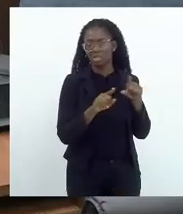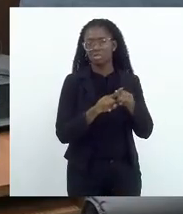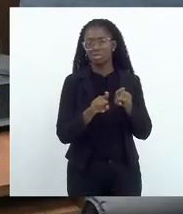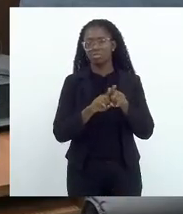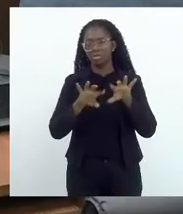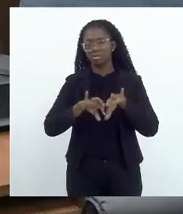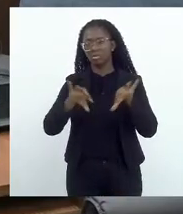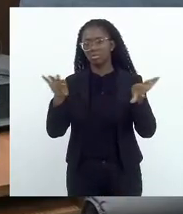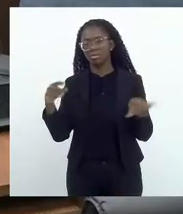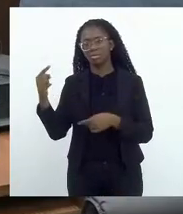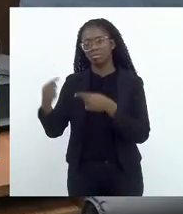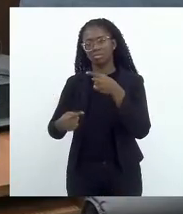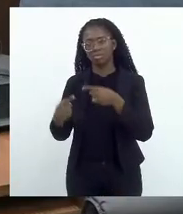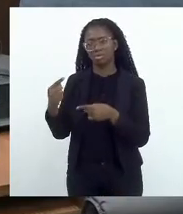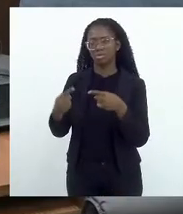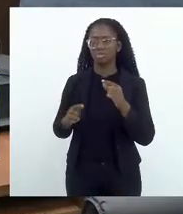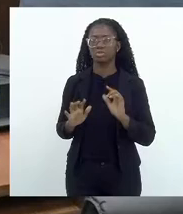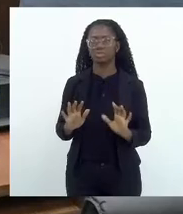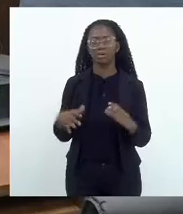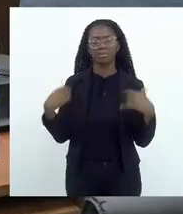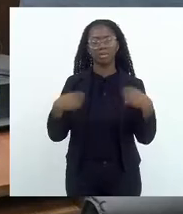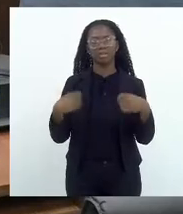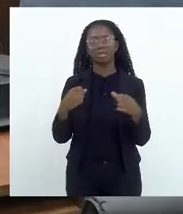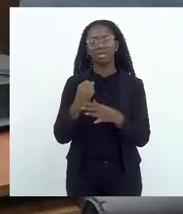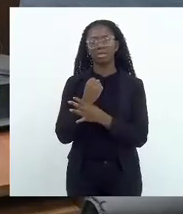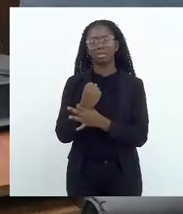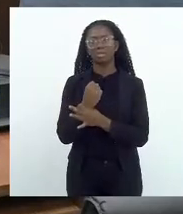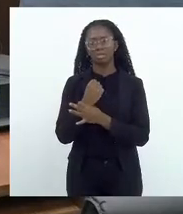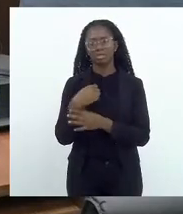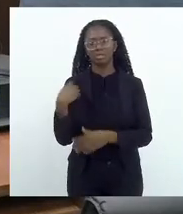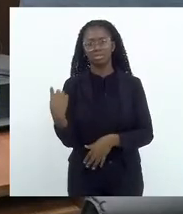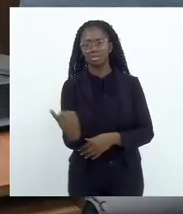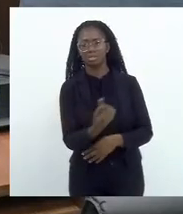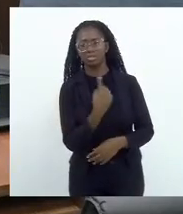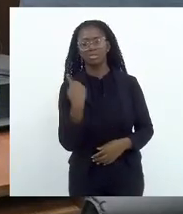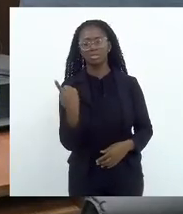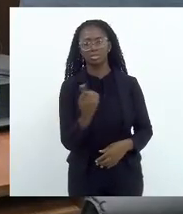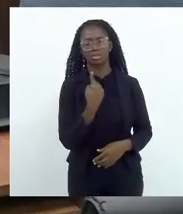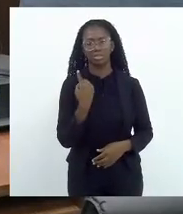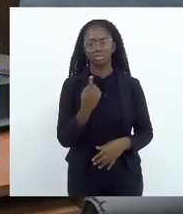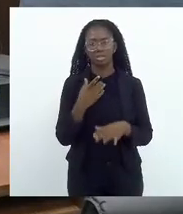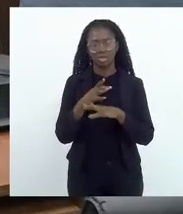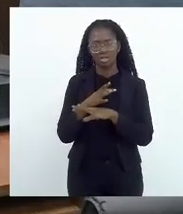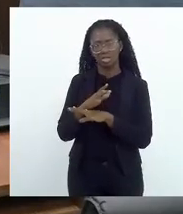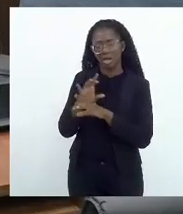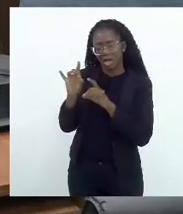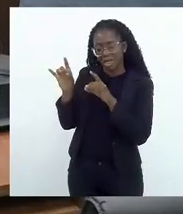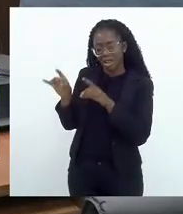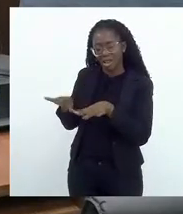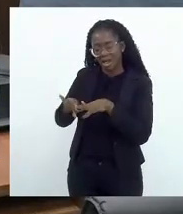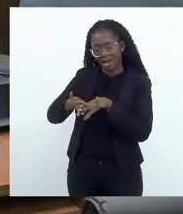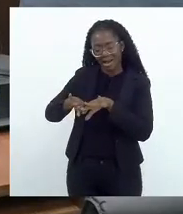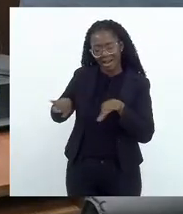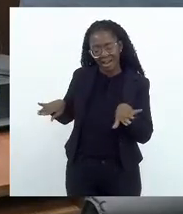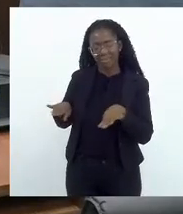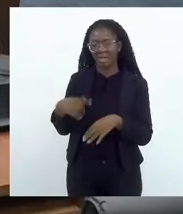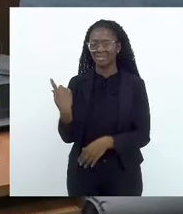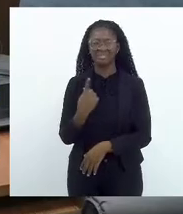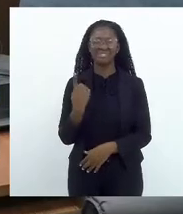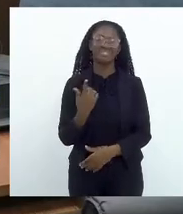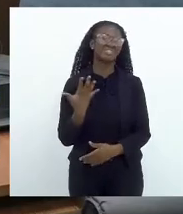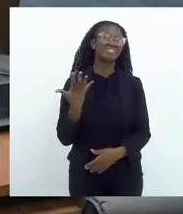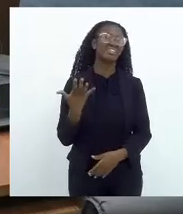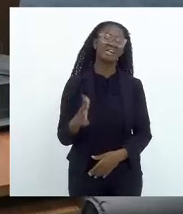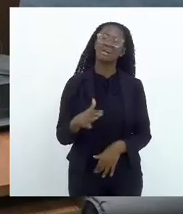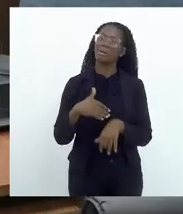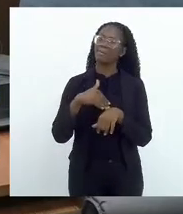Nós precisamos garantir que a gente saia desse processo, ninguém aguenta mais. A gente